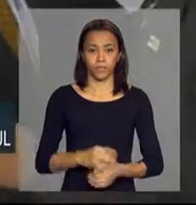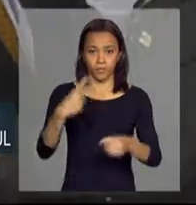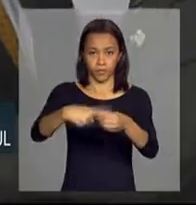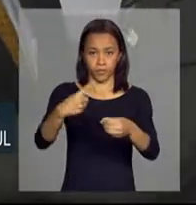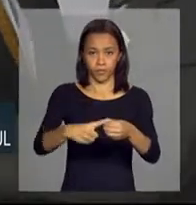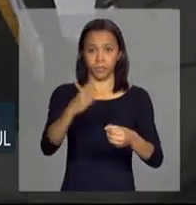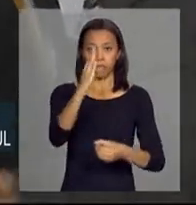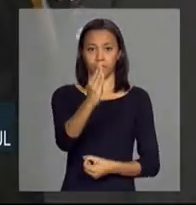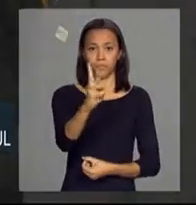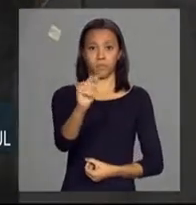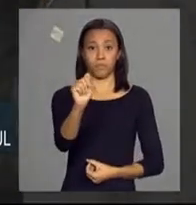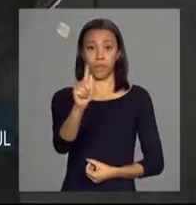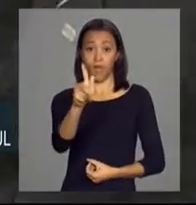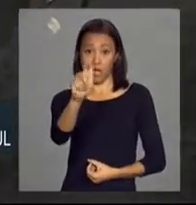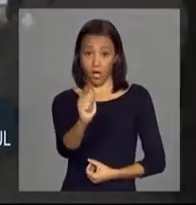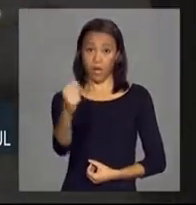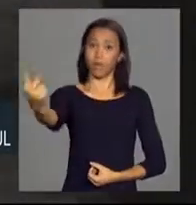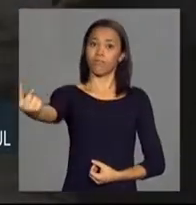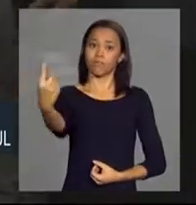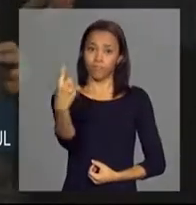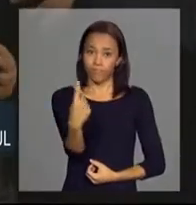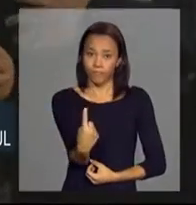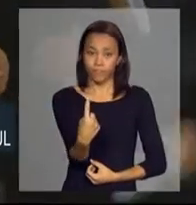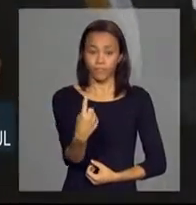Braga, prefeito Luiz Carlos Balestrin;